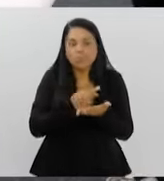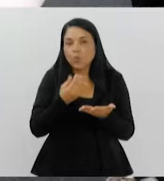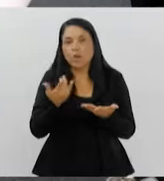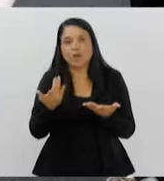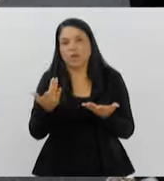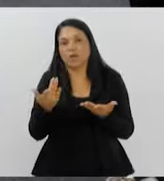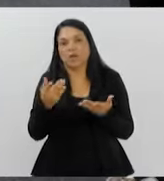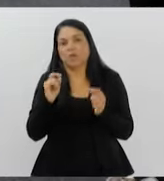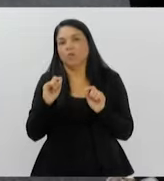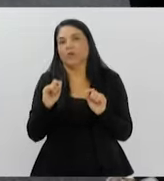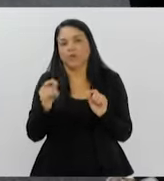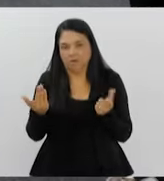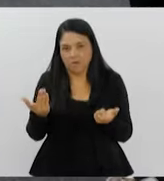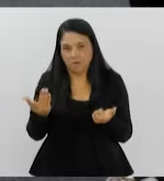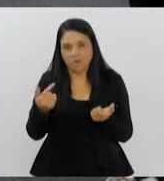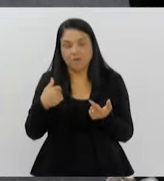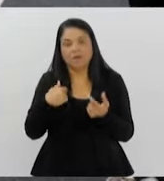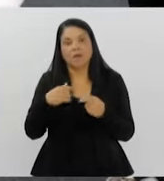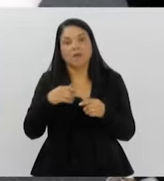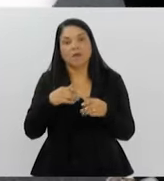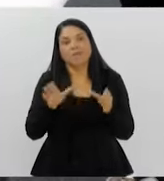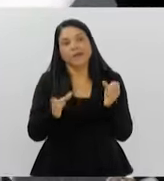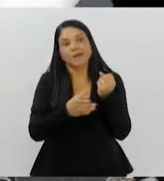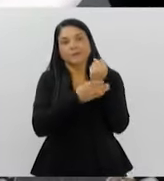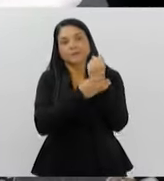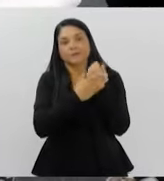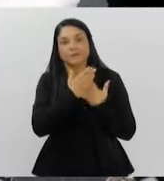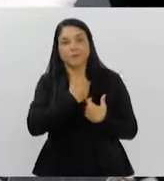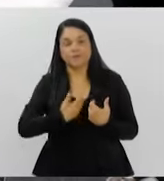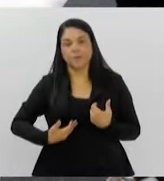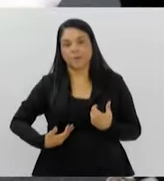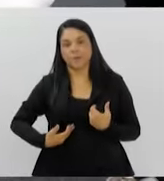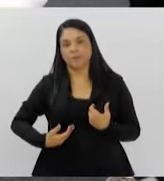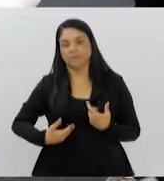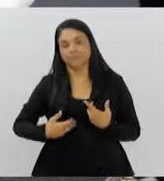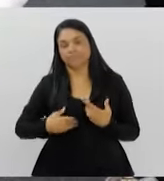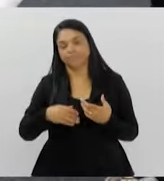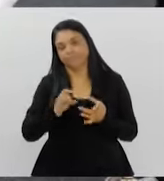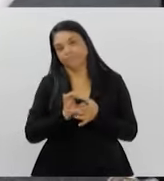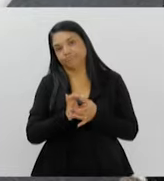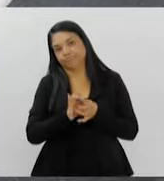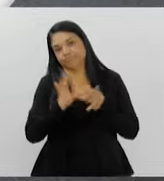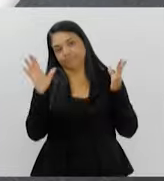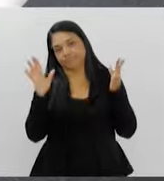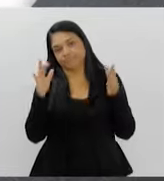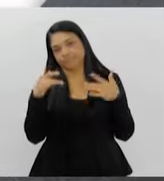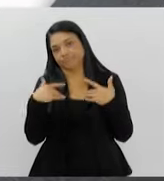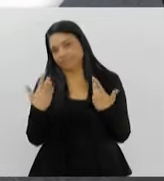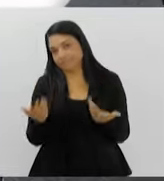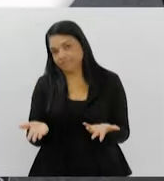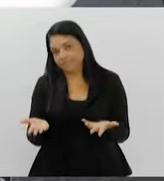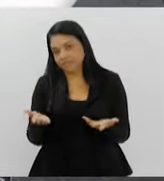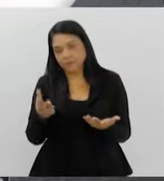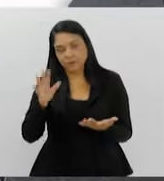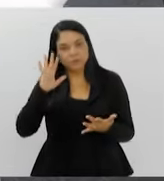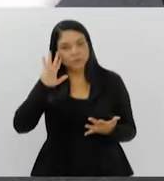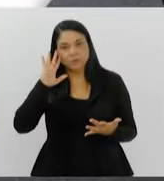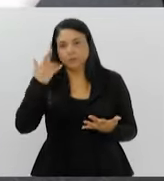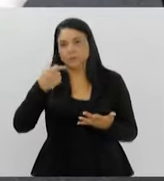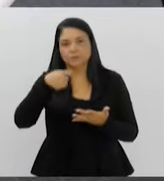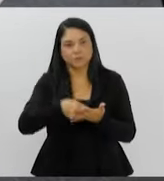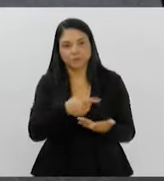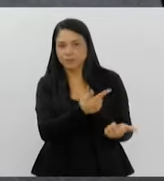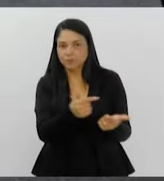Enquanto isso a segurança pública fica entregue ao Léo sem nenhum